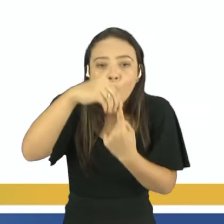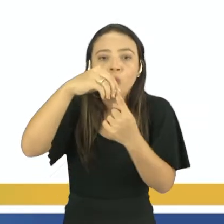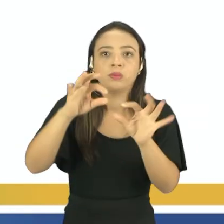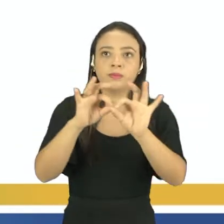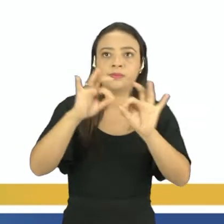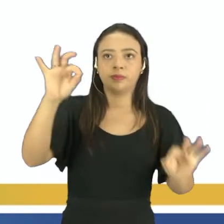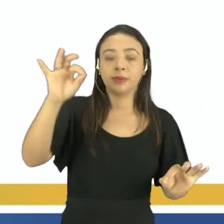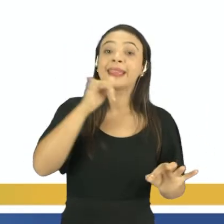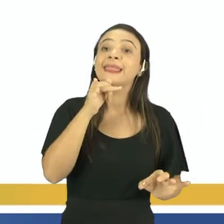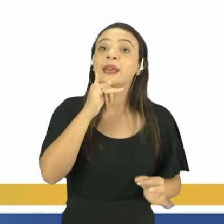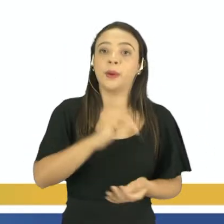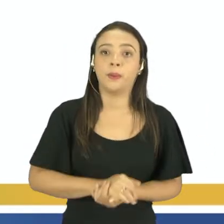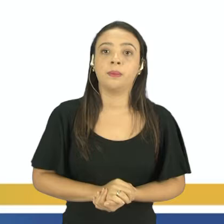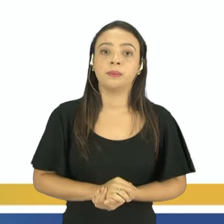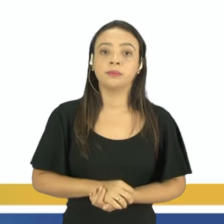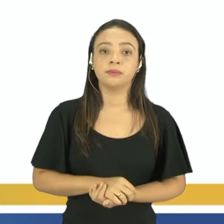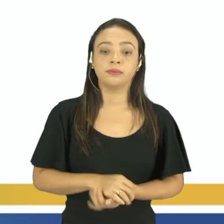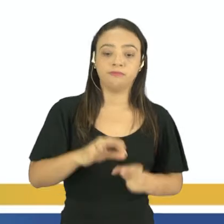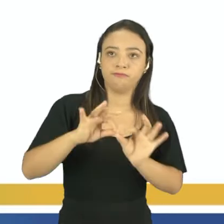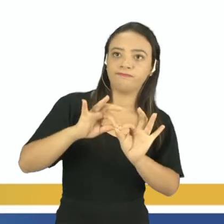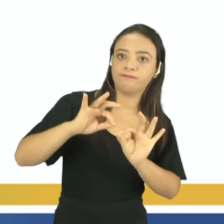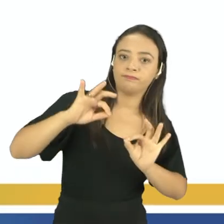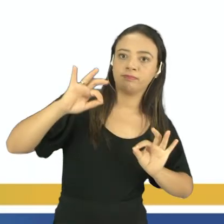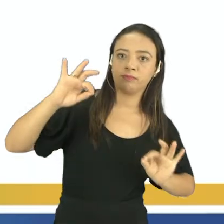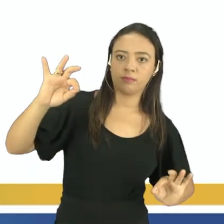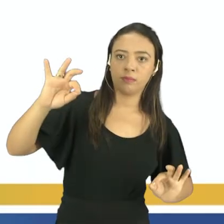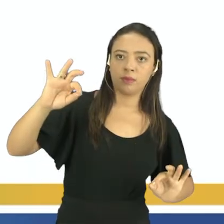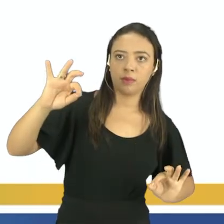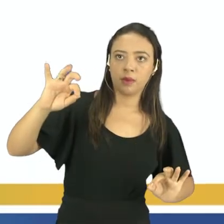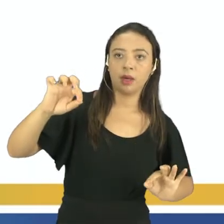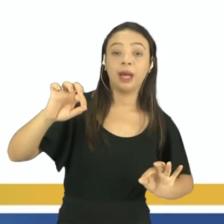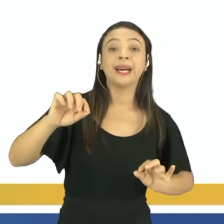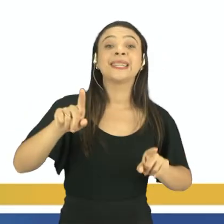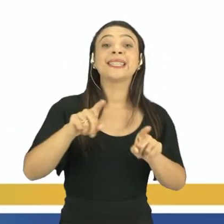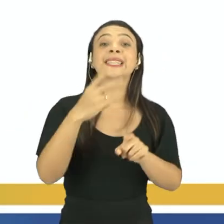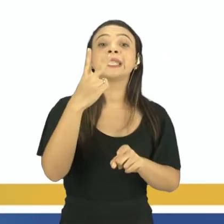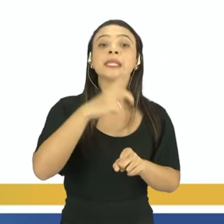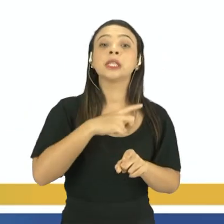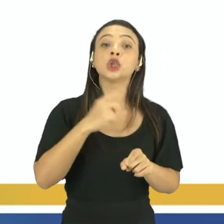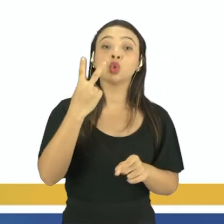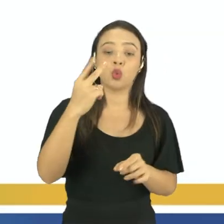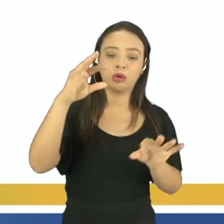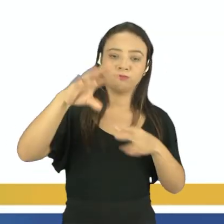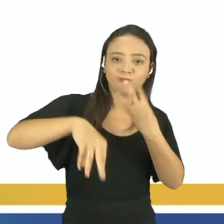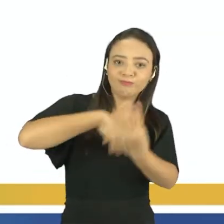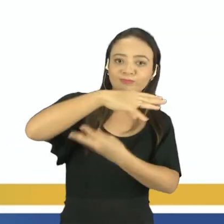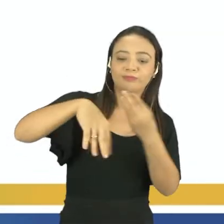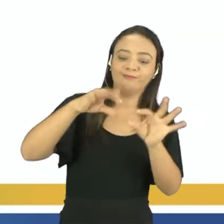pra gente, né? Então, quando uma está sobreposta da outra, se confundindo uma com a outra, certo?